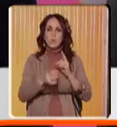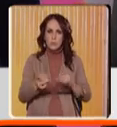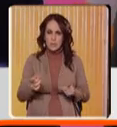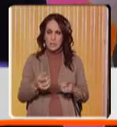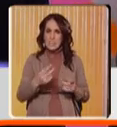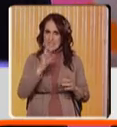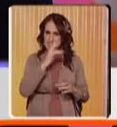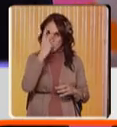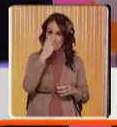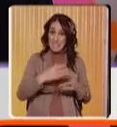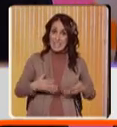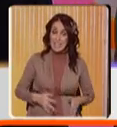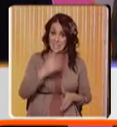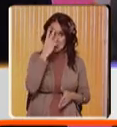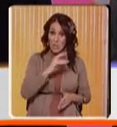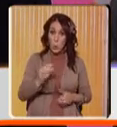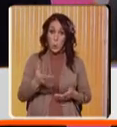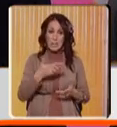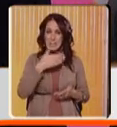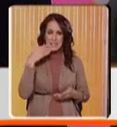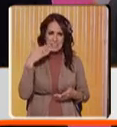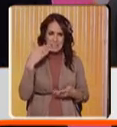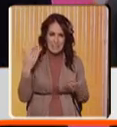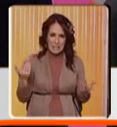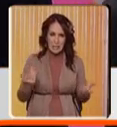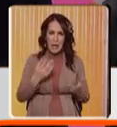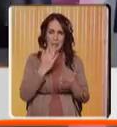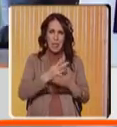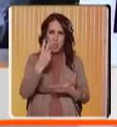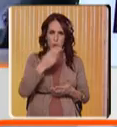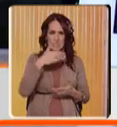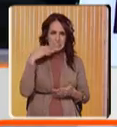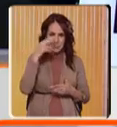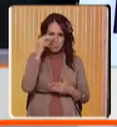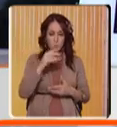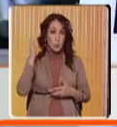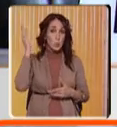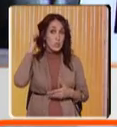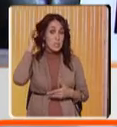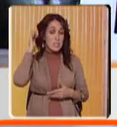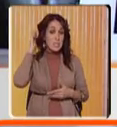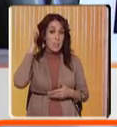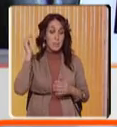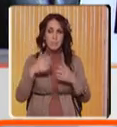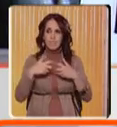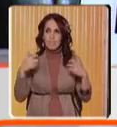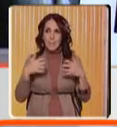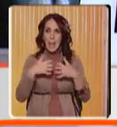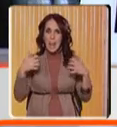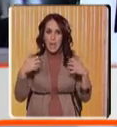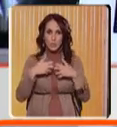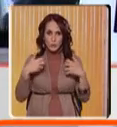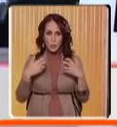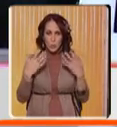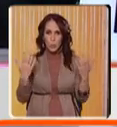nos cegos de nascença ou nos cegos que ficaram cegos? Nos estudos têm mostrado até aos 2 anos de idade. O cérebro ainda tem uma certa plasticidade. E o que é que